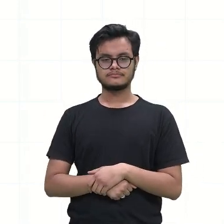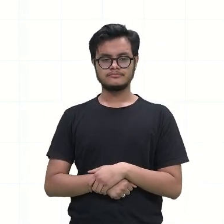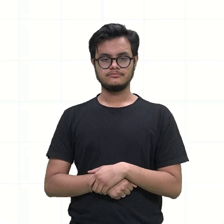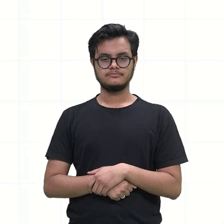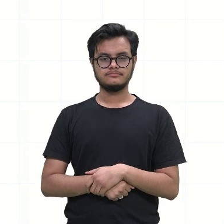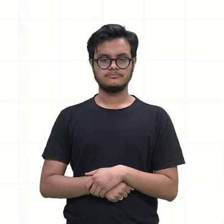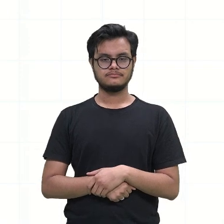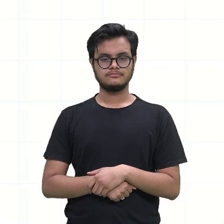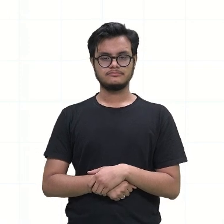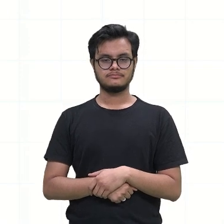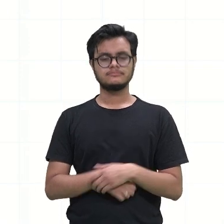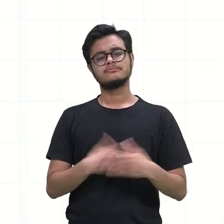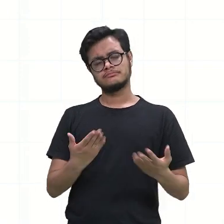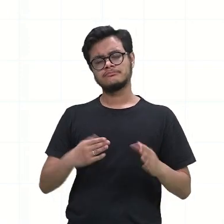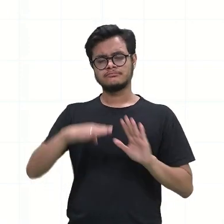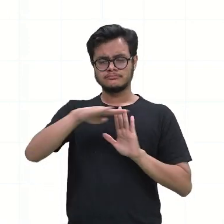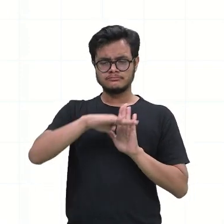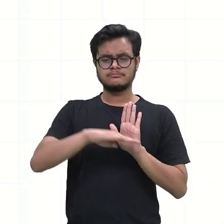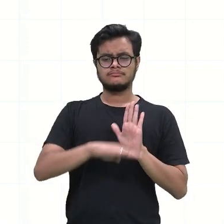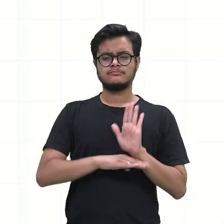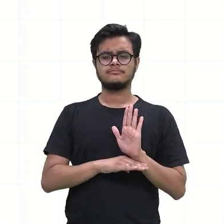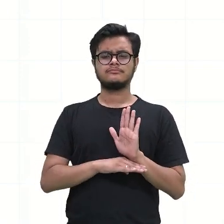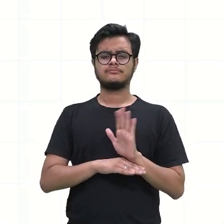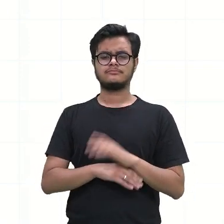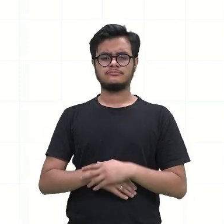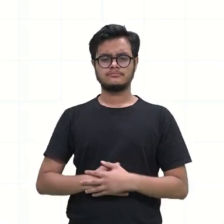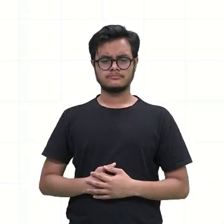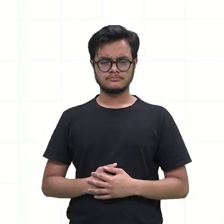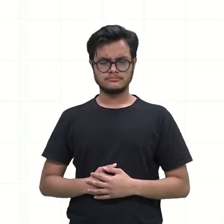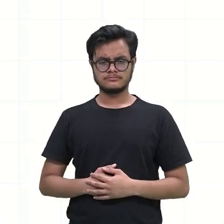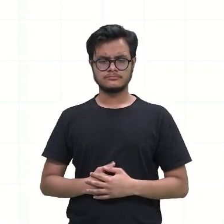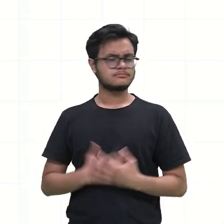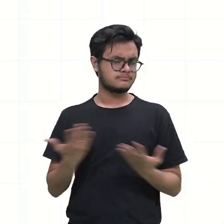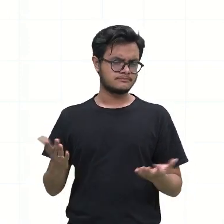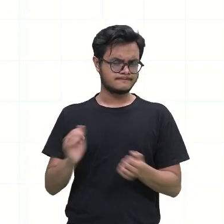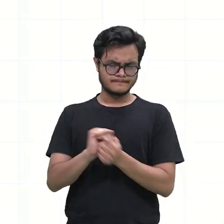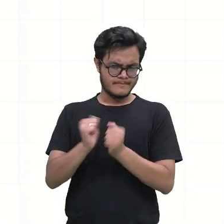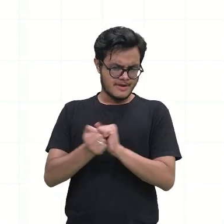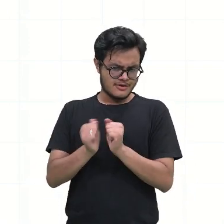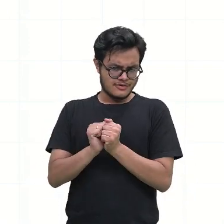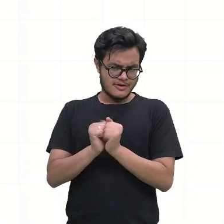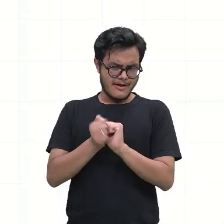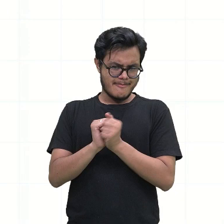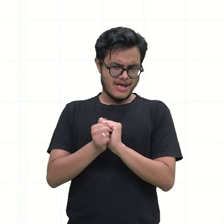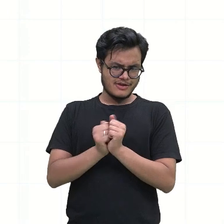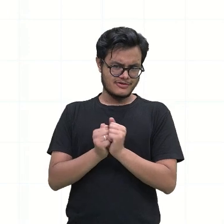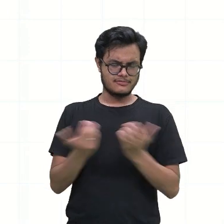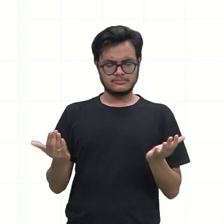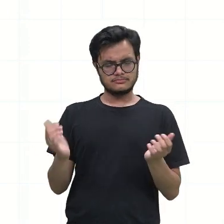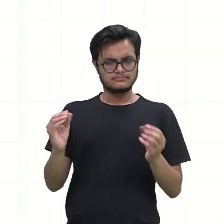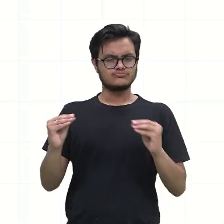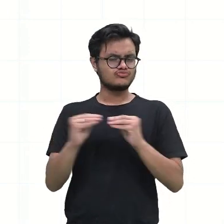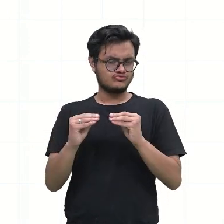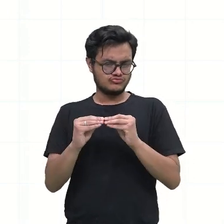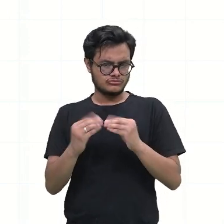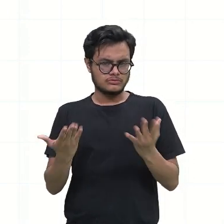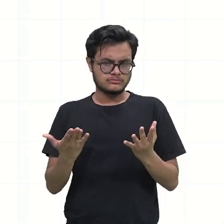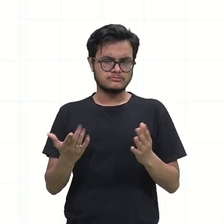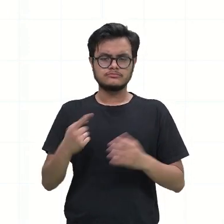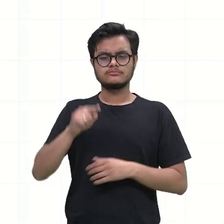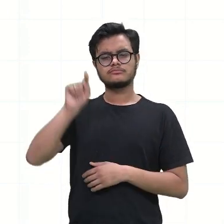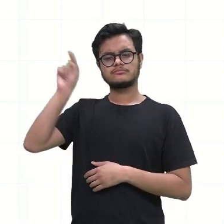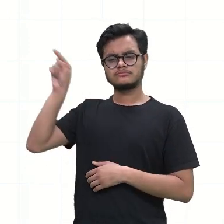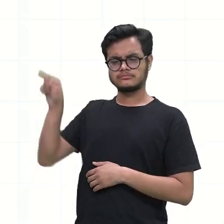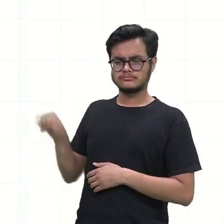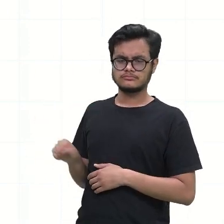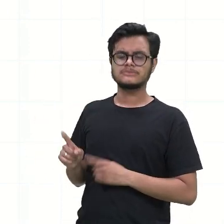assim vai, né? Você ou ele ou ela beija. Então, temos aí essas pessoas.